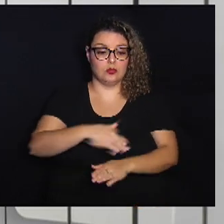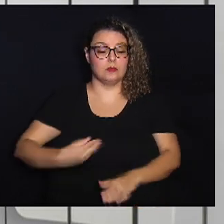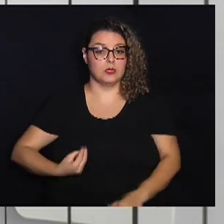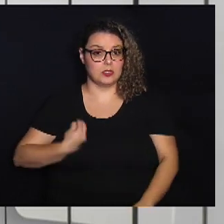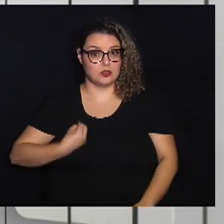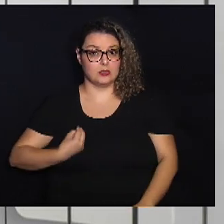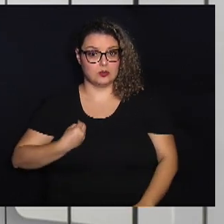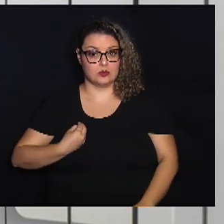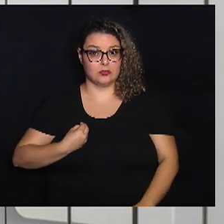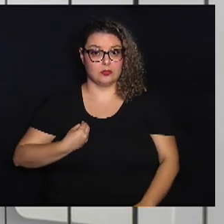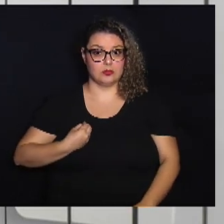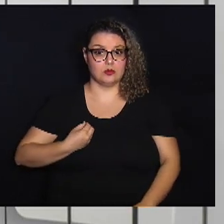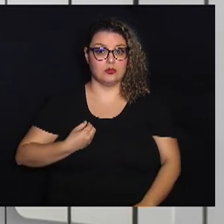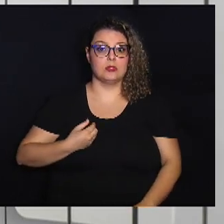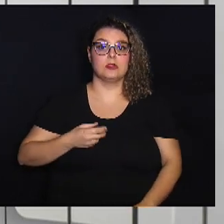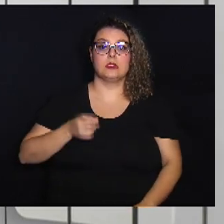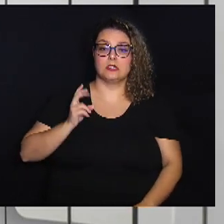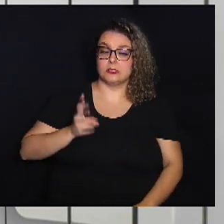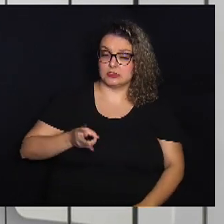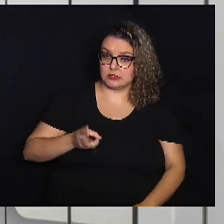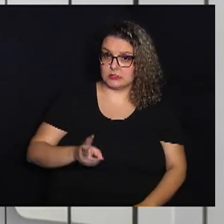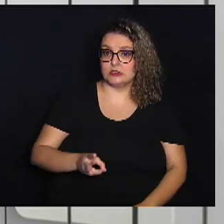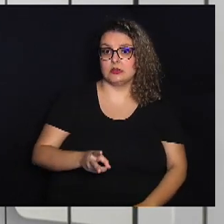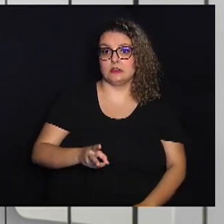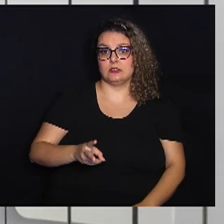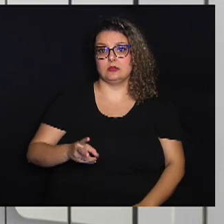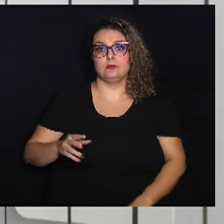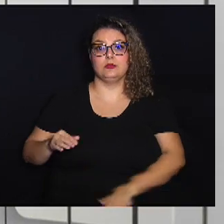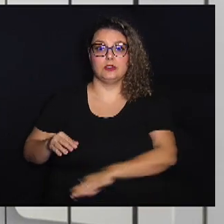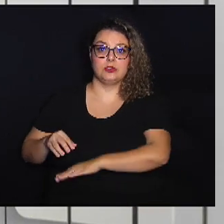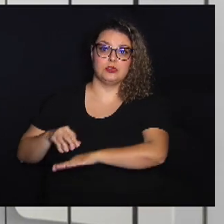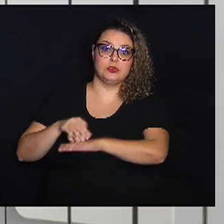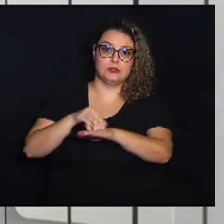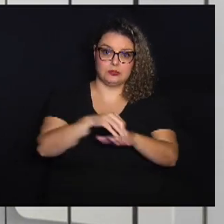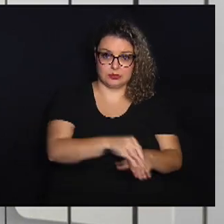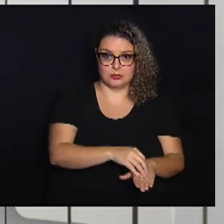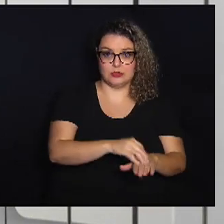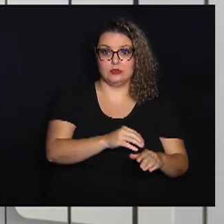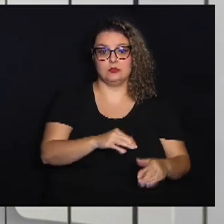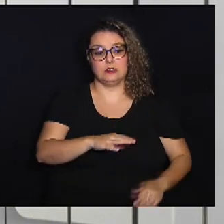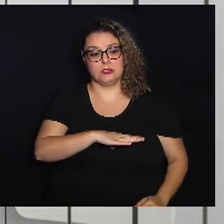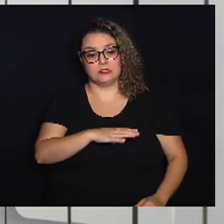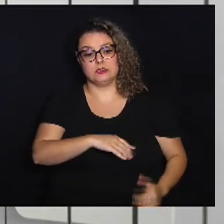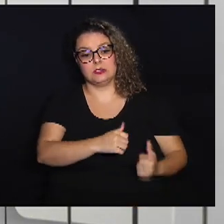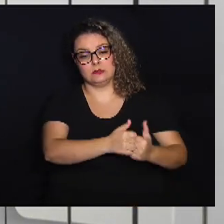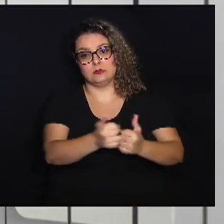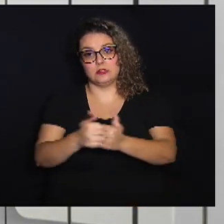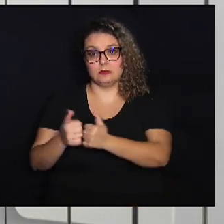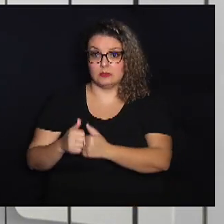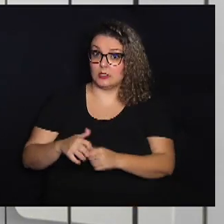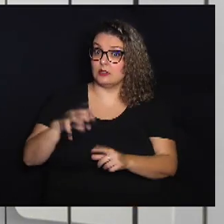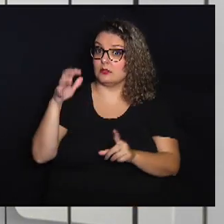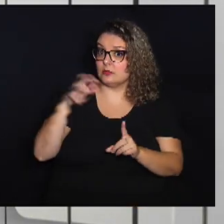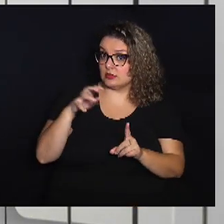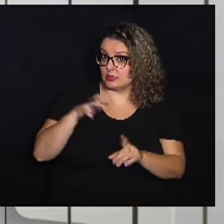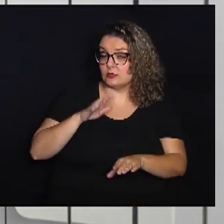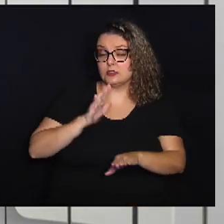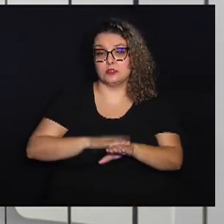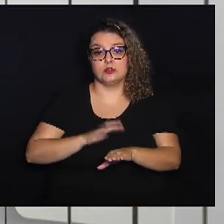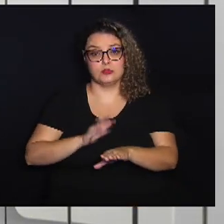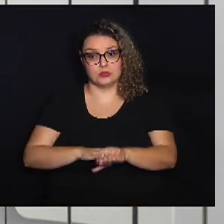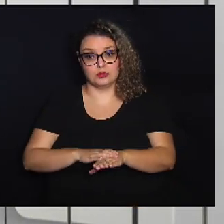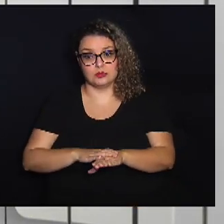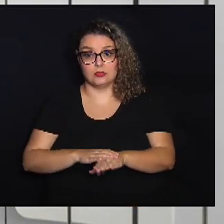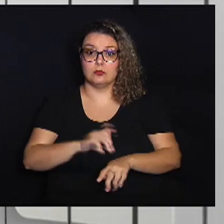rua que, com frequência, são enviados para cidades vizinhas. e o impacto desta ação, tanto para